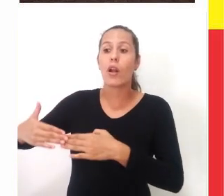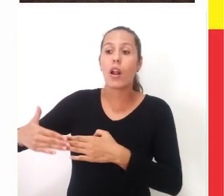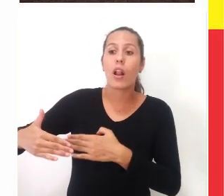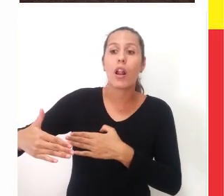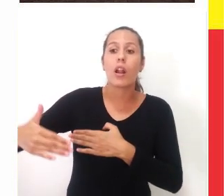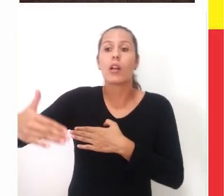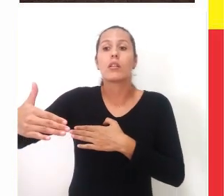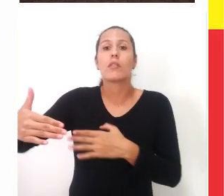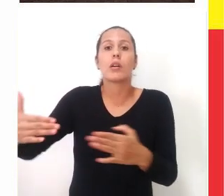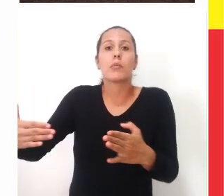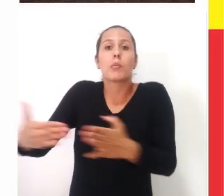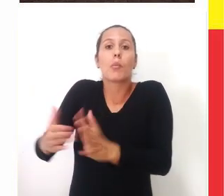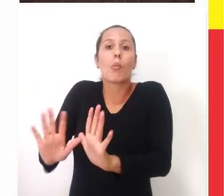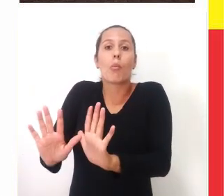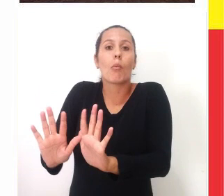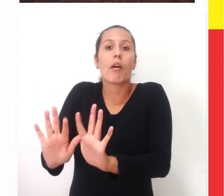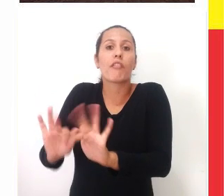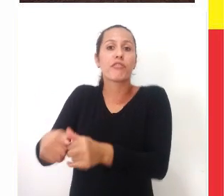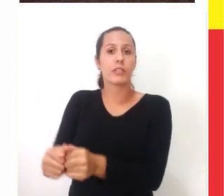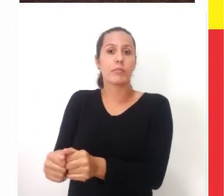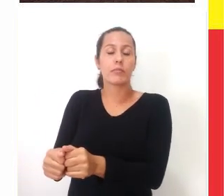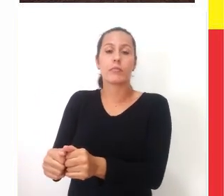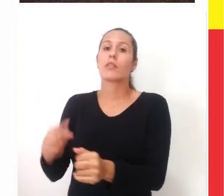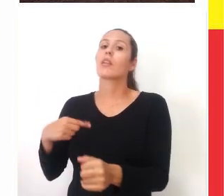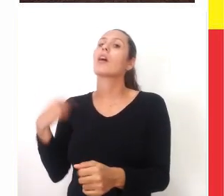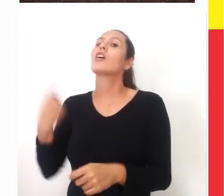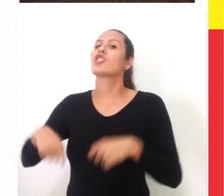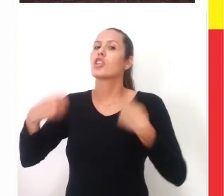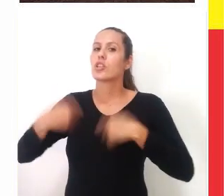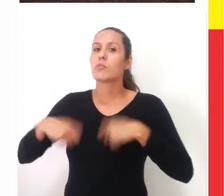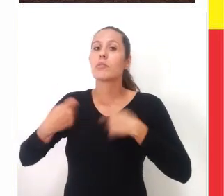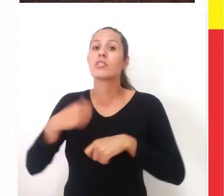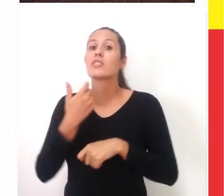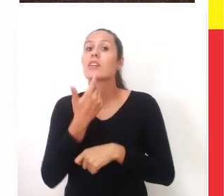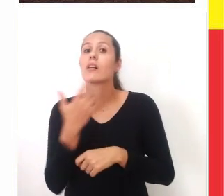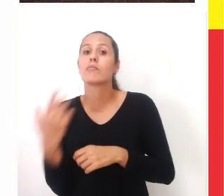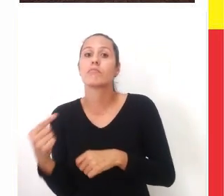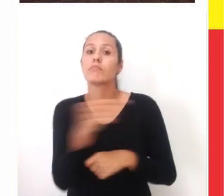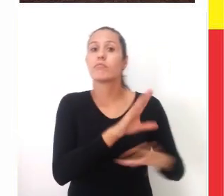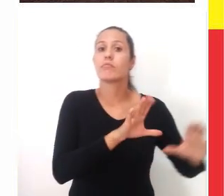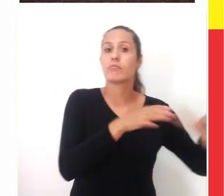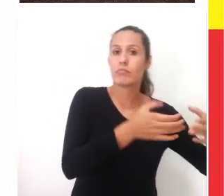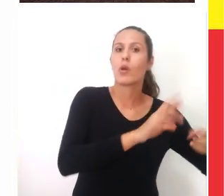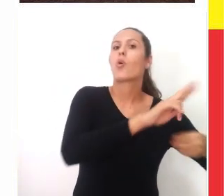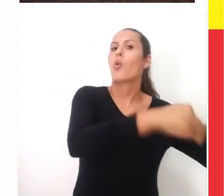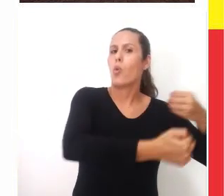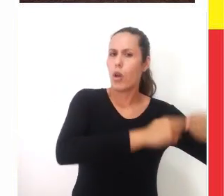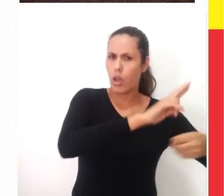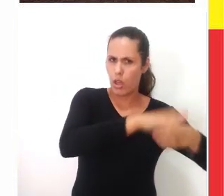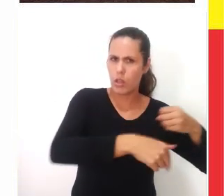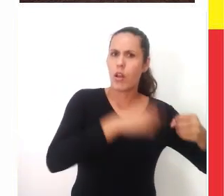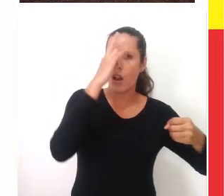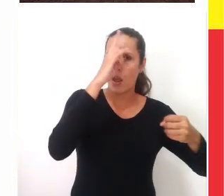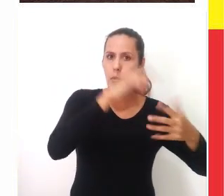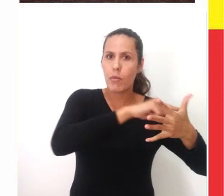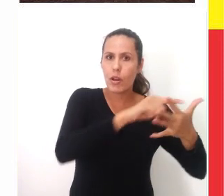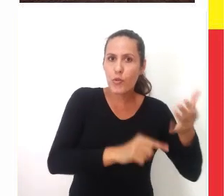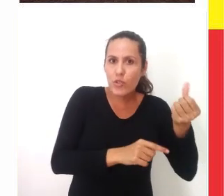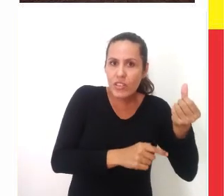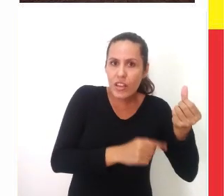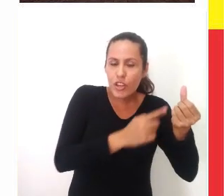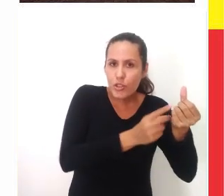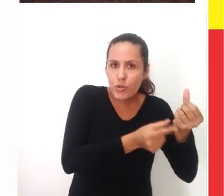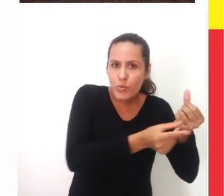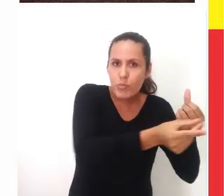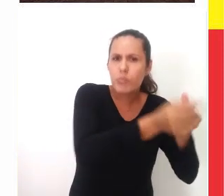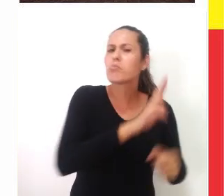gente, que não dá mais. Chega uma hora que a gente precisa utilizar os renováveis, os 6 que já